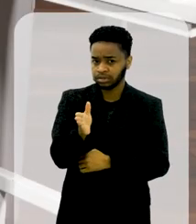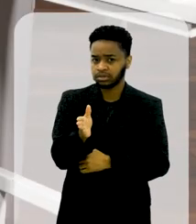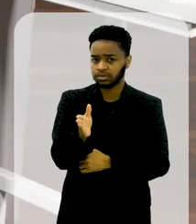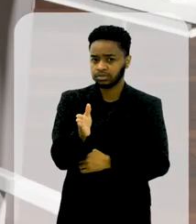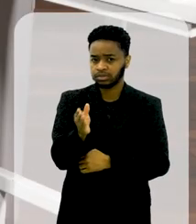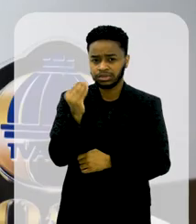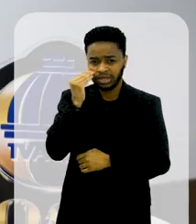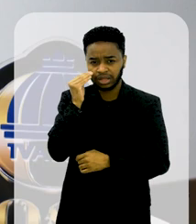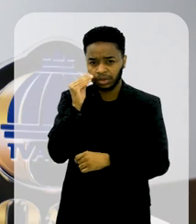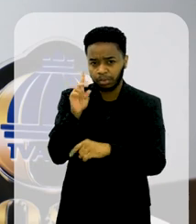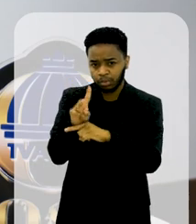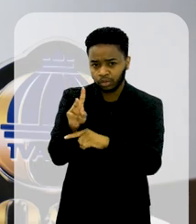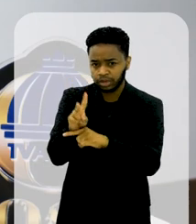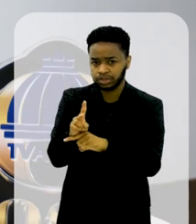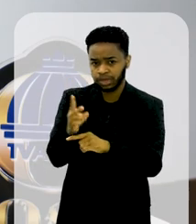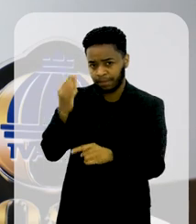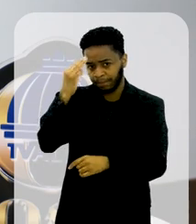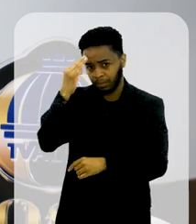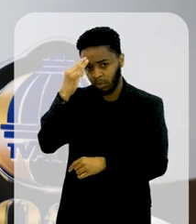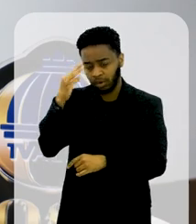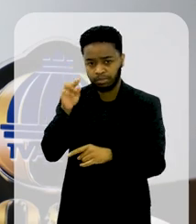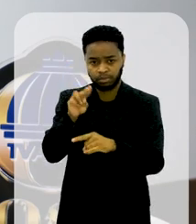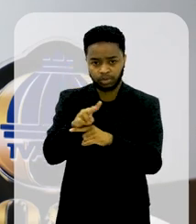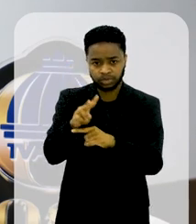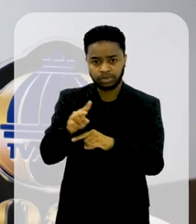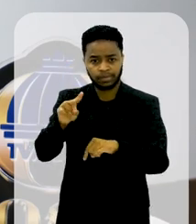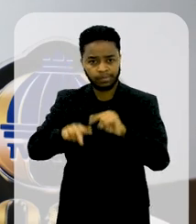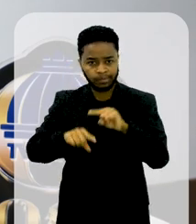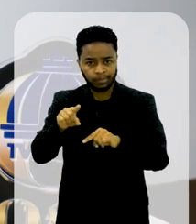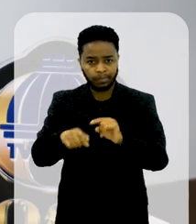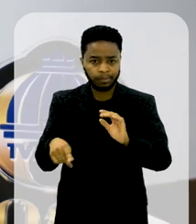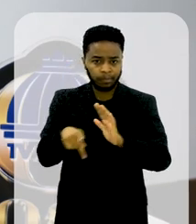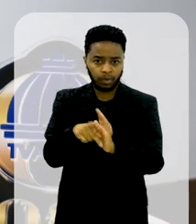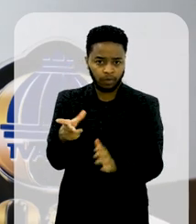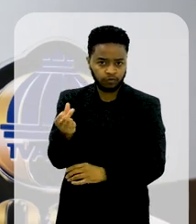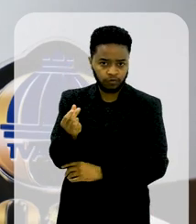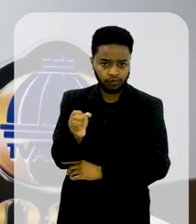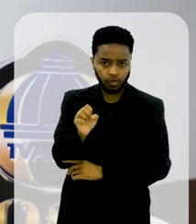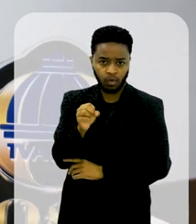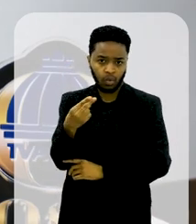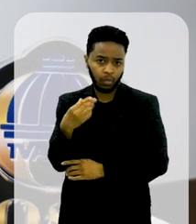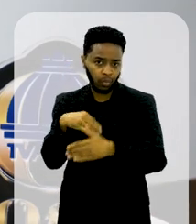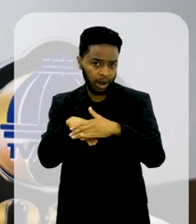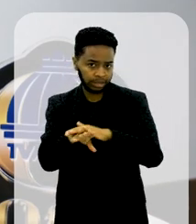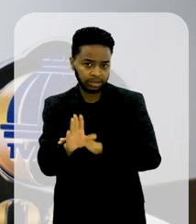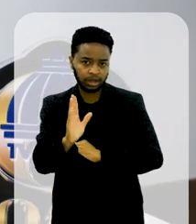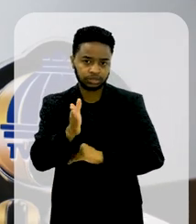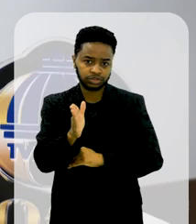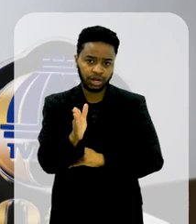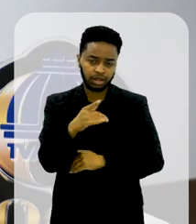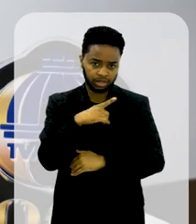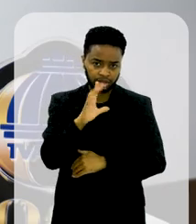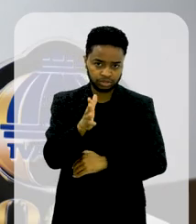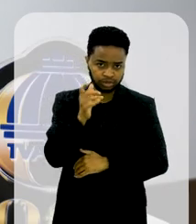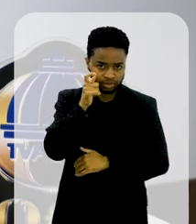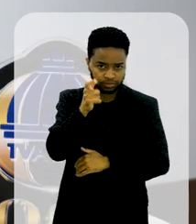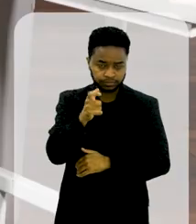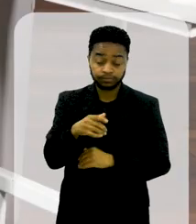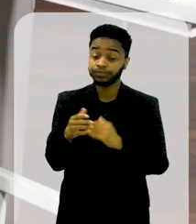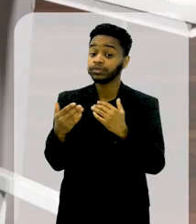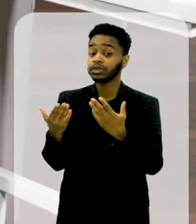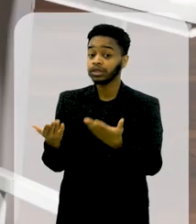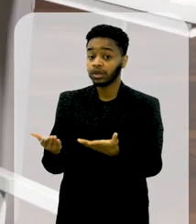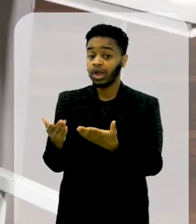preocupação de preservação do do acervo de seu amor você já guardava já tinha esse então e